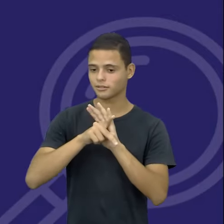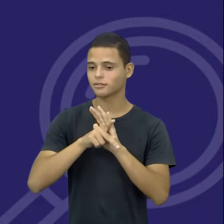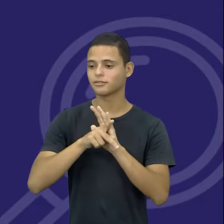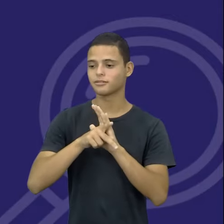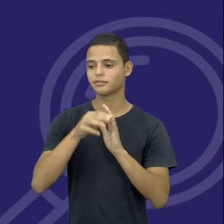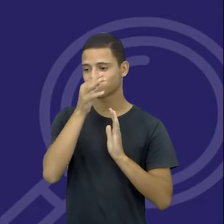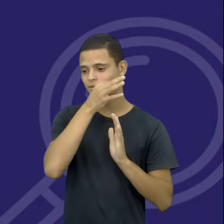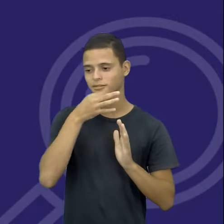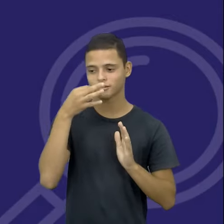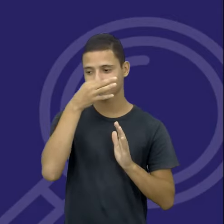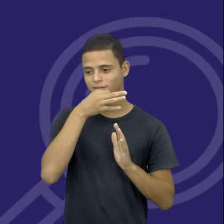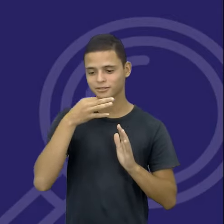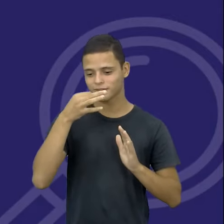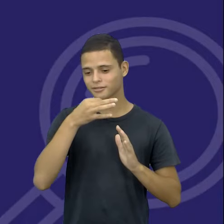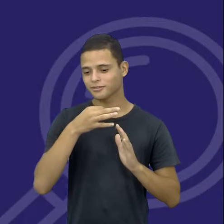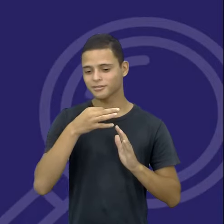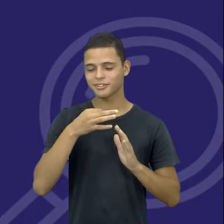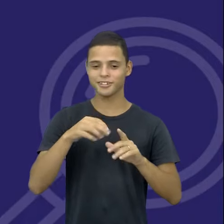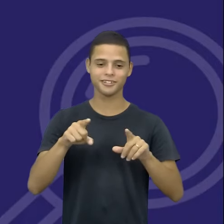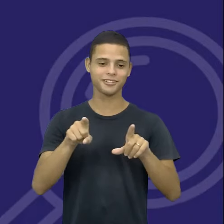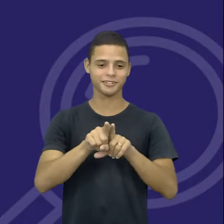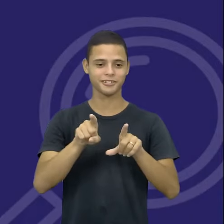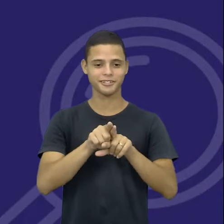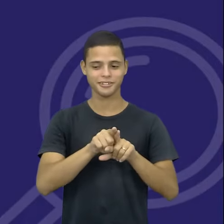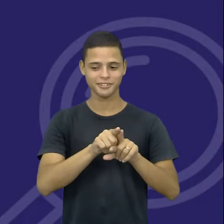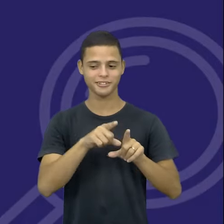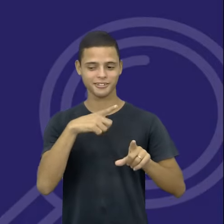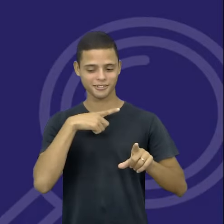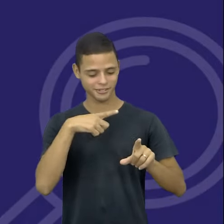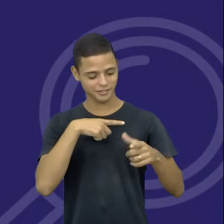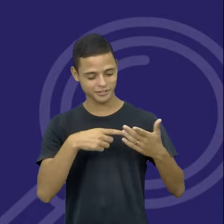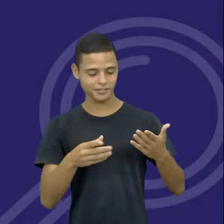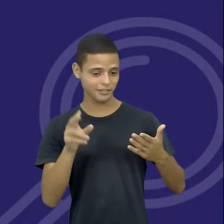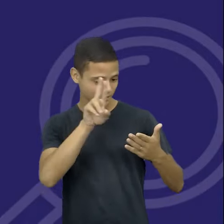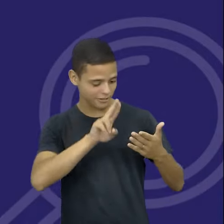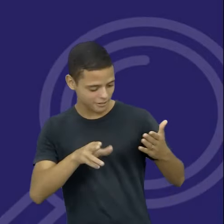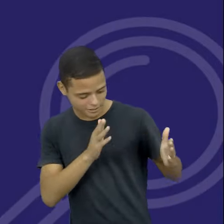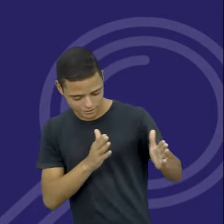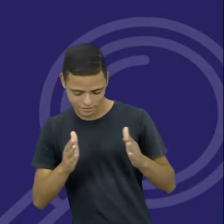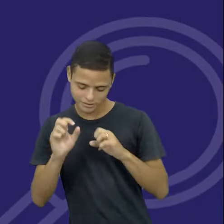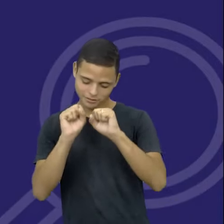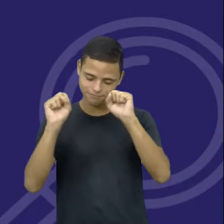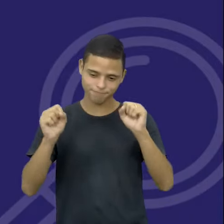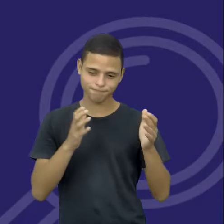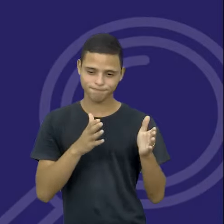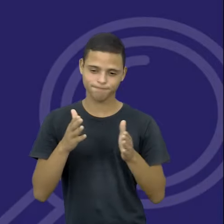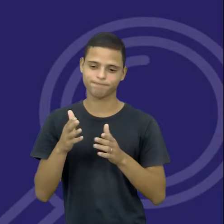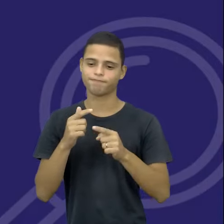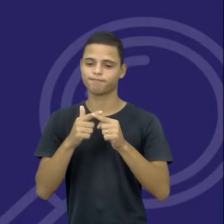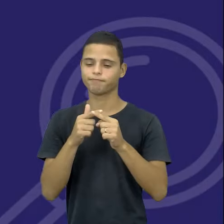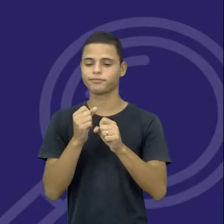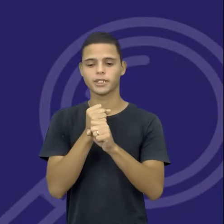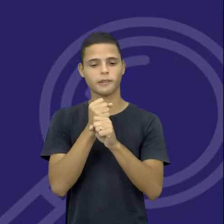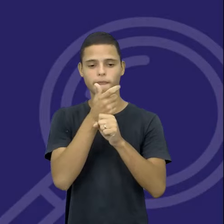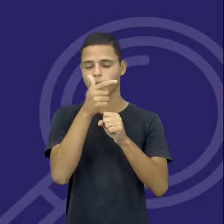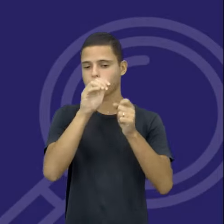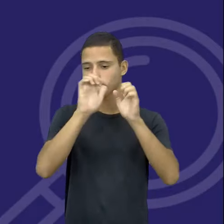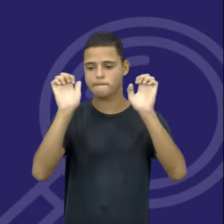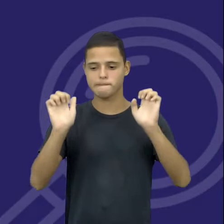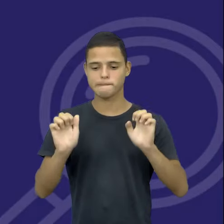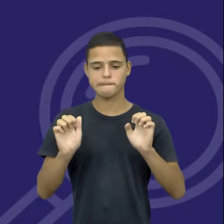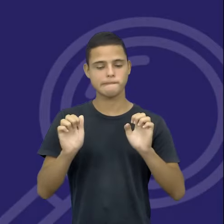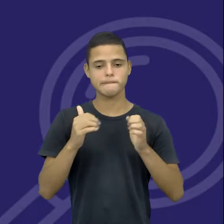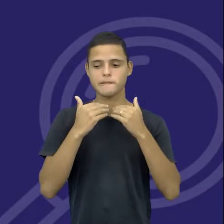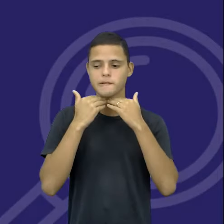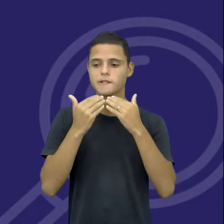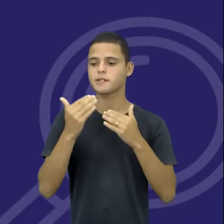argumentação da matemática. Ela tem que estar estruturada, senão não tem como